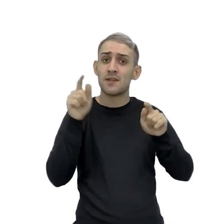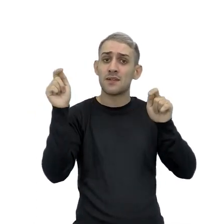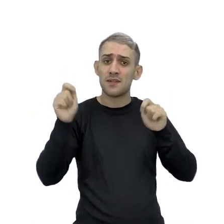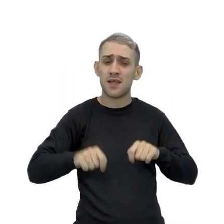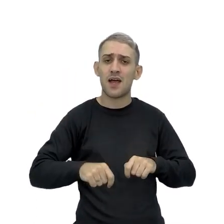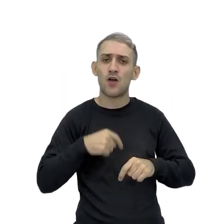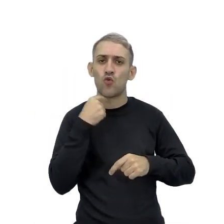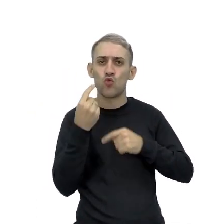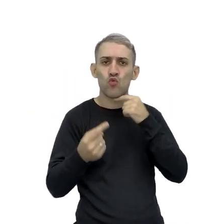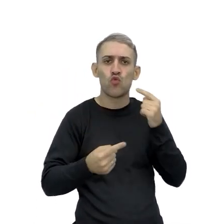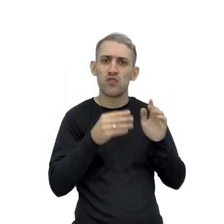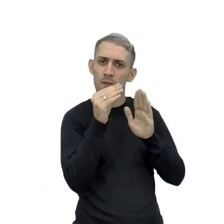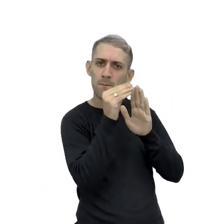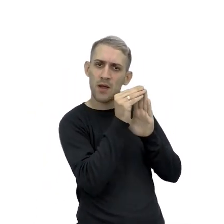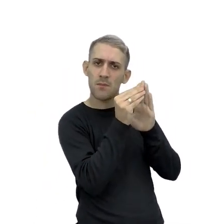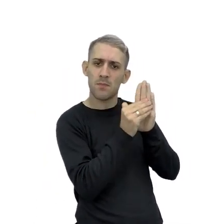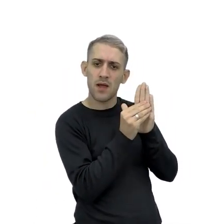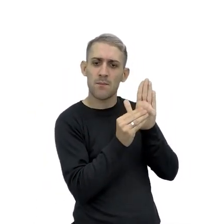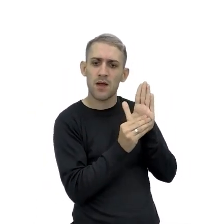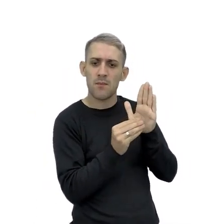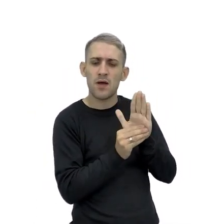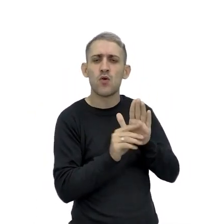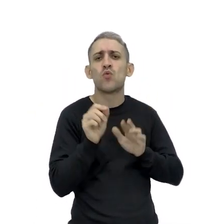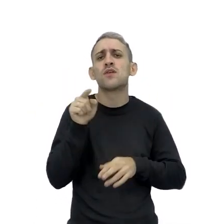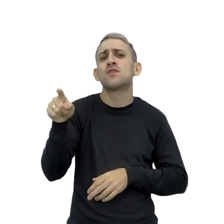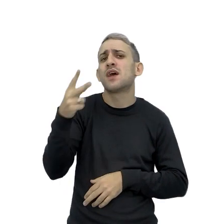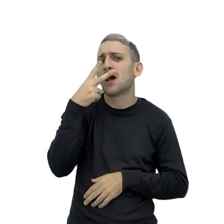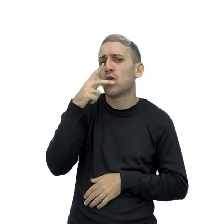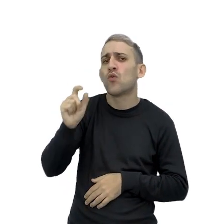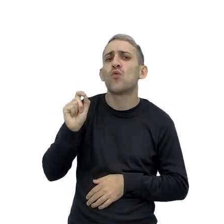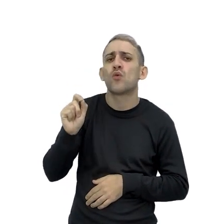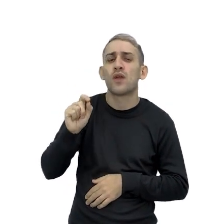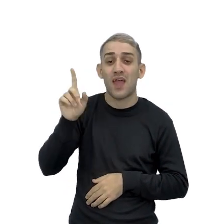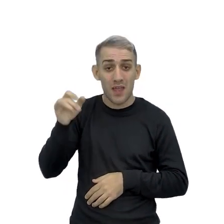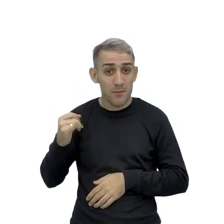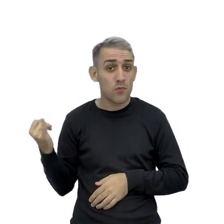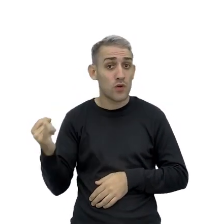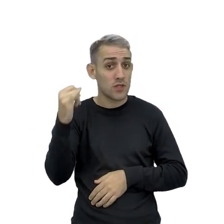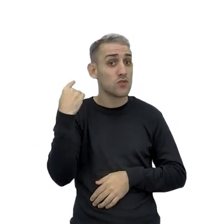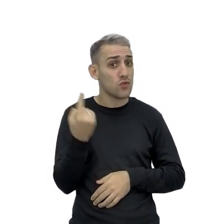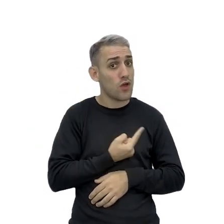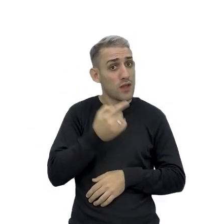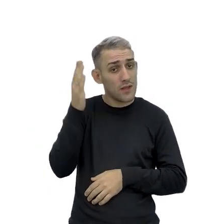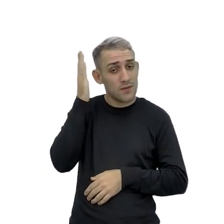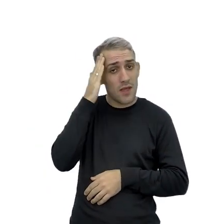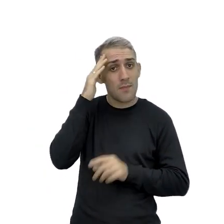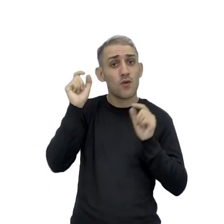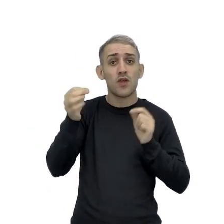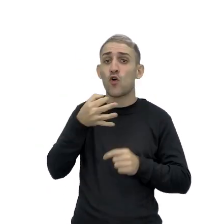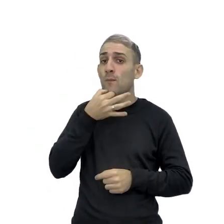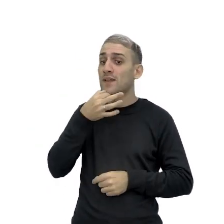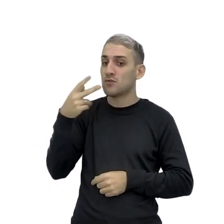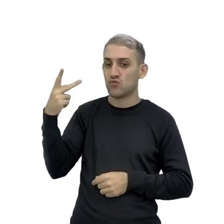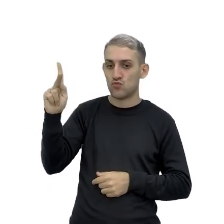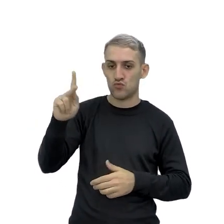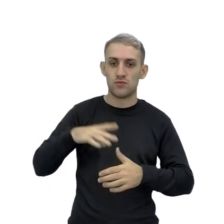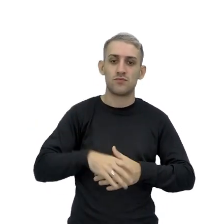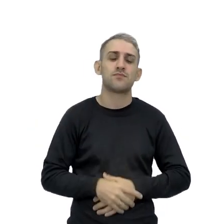as dúvidas, você pode, o que você achou, é importante para nós sabermos ali a sua